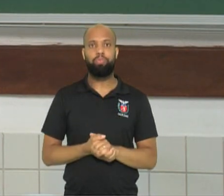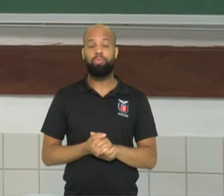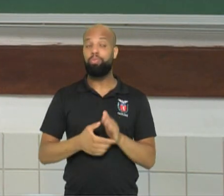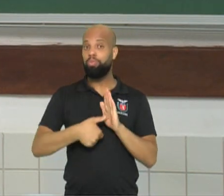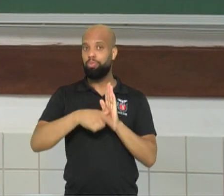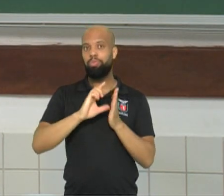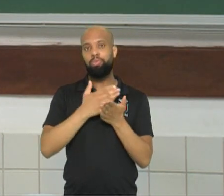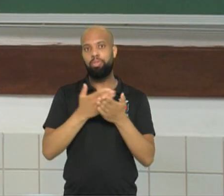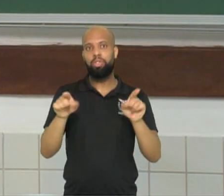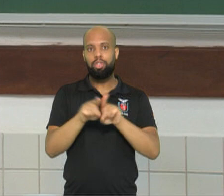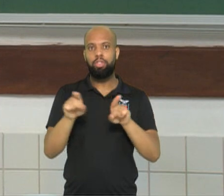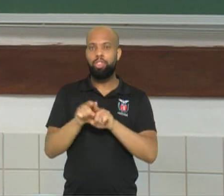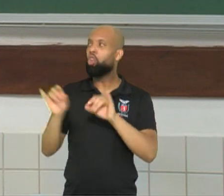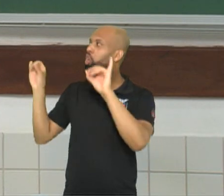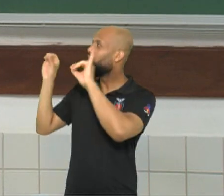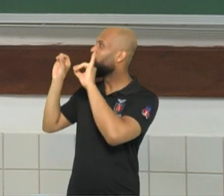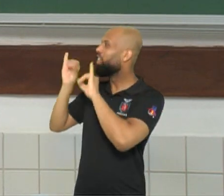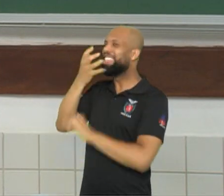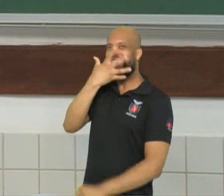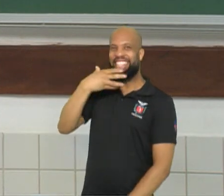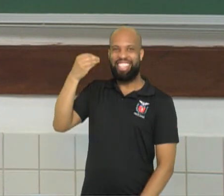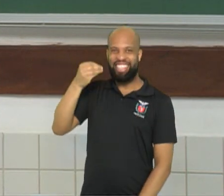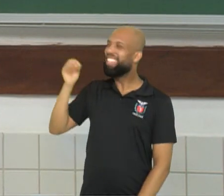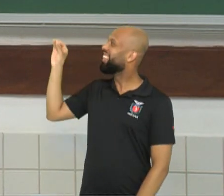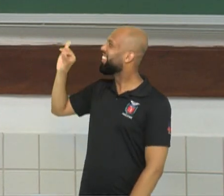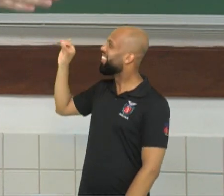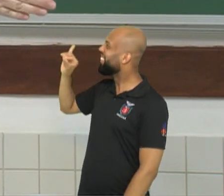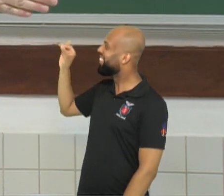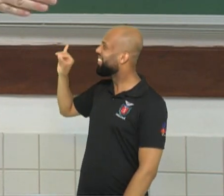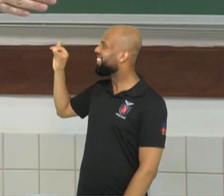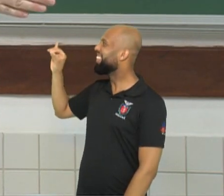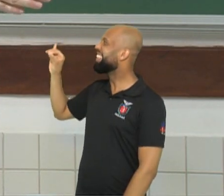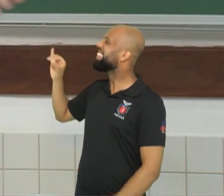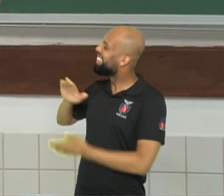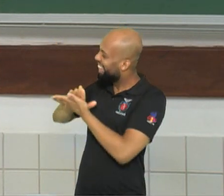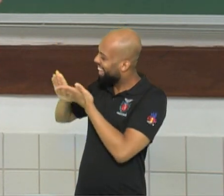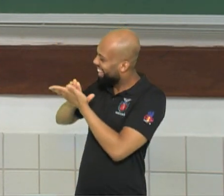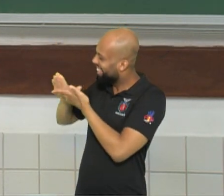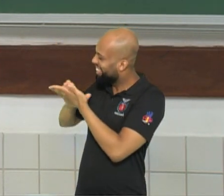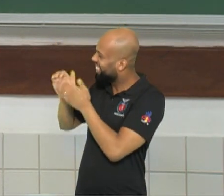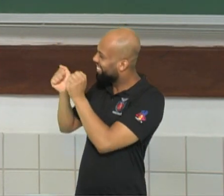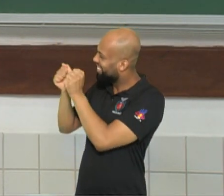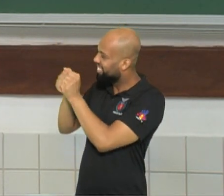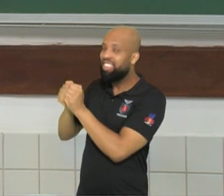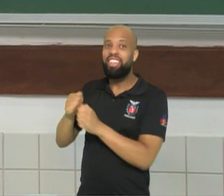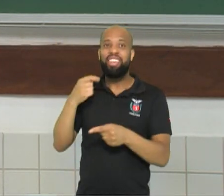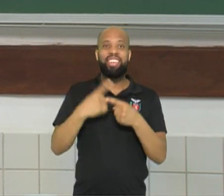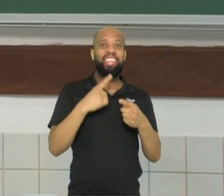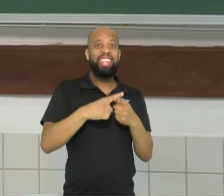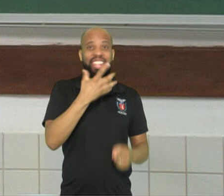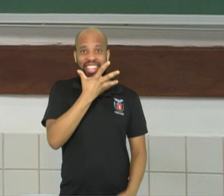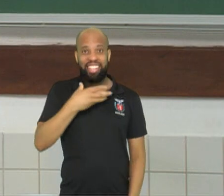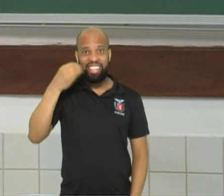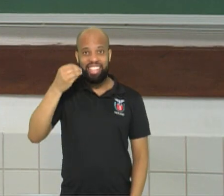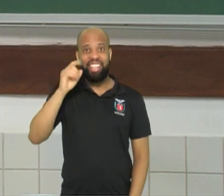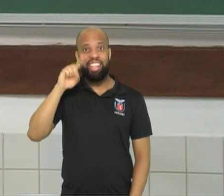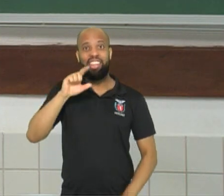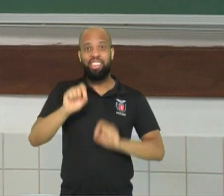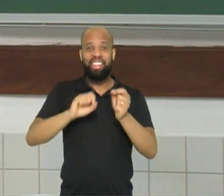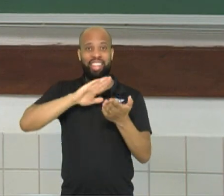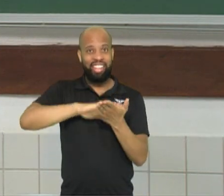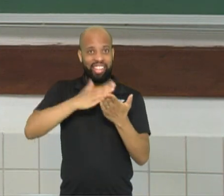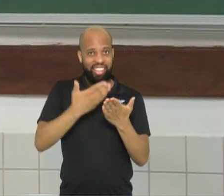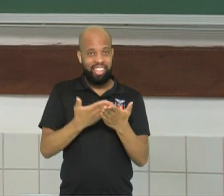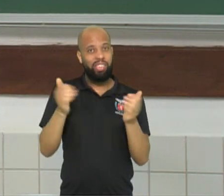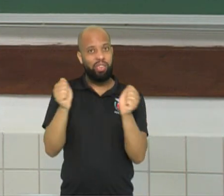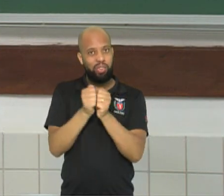de começar também, eu quero dizer um oi pro Natan. Natan, muito obrigada, porque o Natan é o nosso querido intérprete